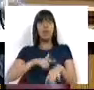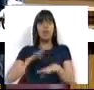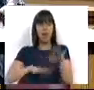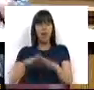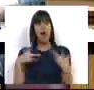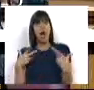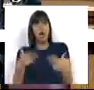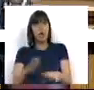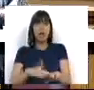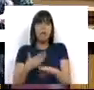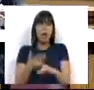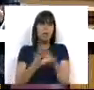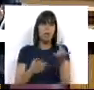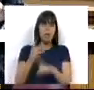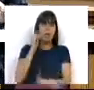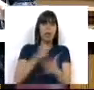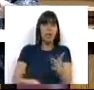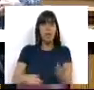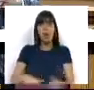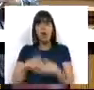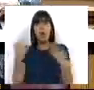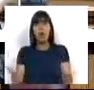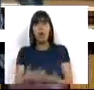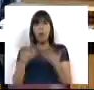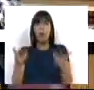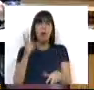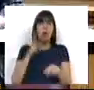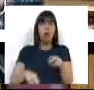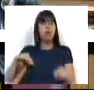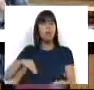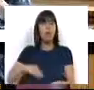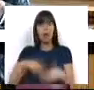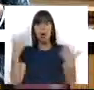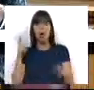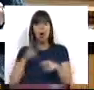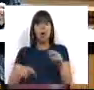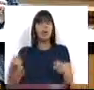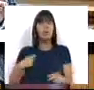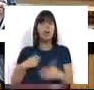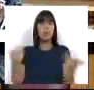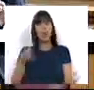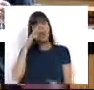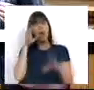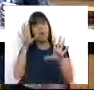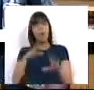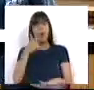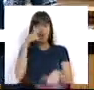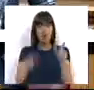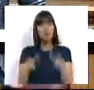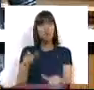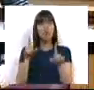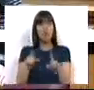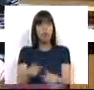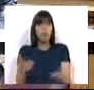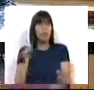é austeridade, é mais aumento de impostos ou corte de salários ou corte de pensões. Repare, Sr. Primeiro-Ministro, que para as pessoas